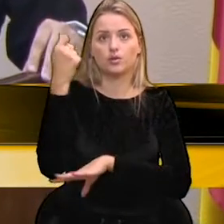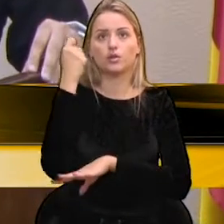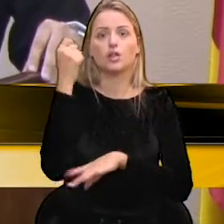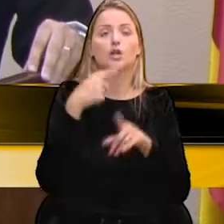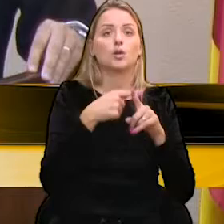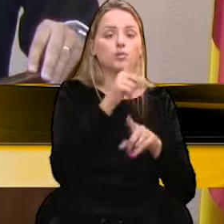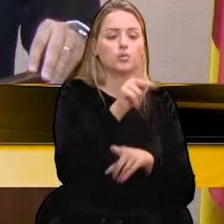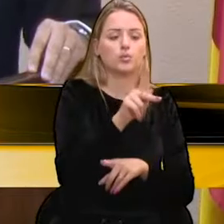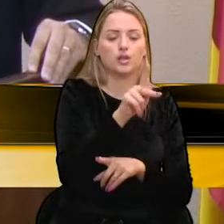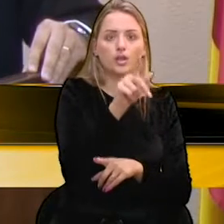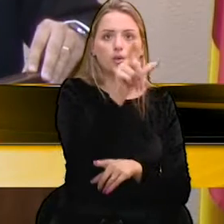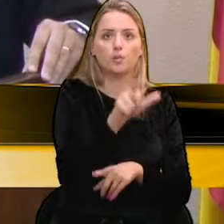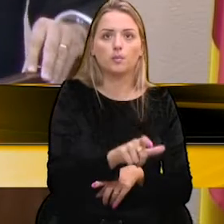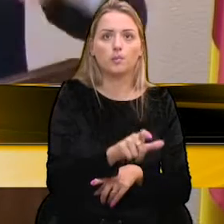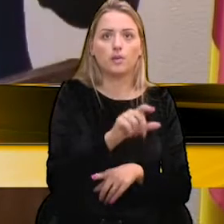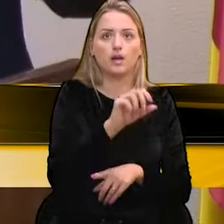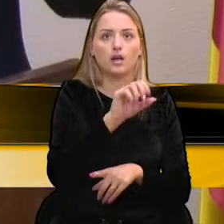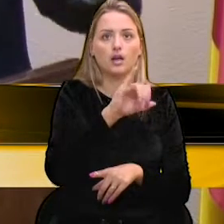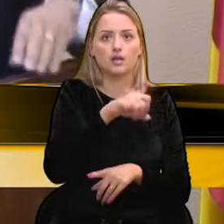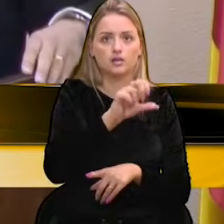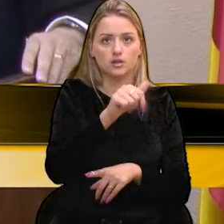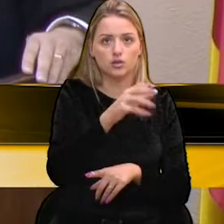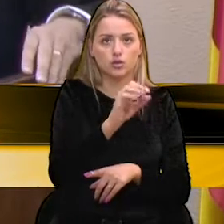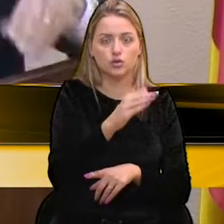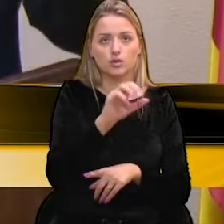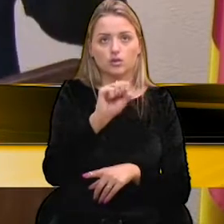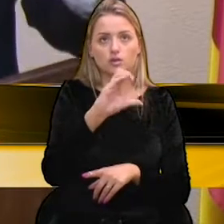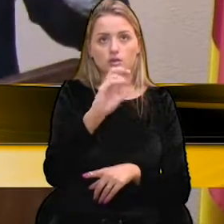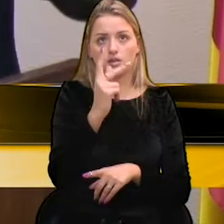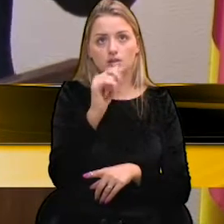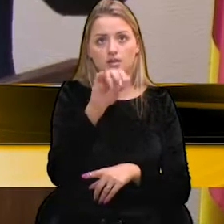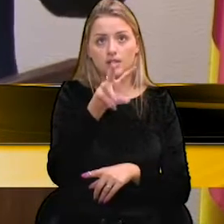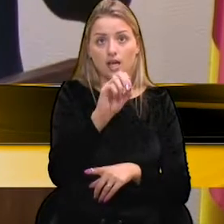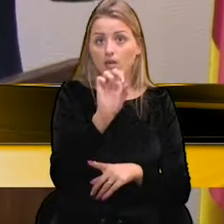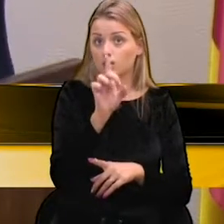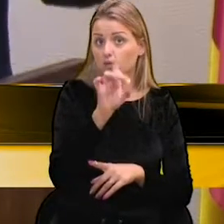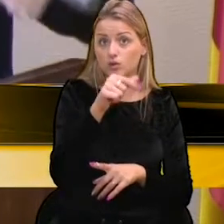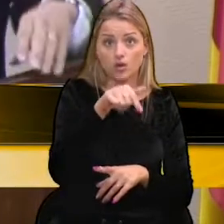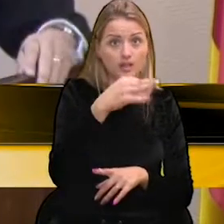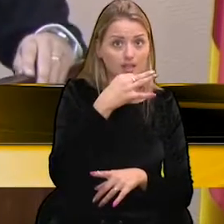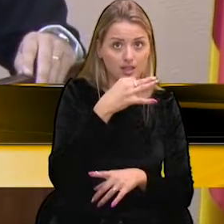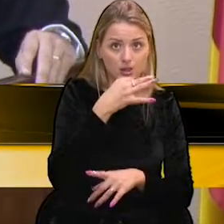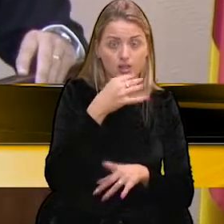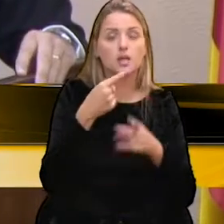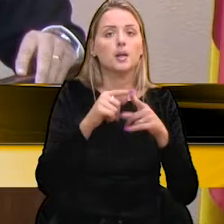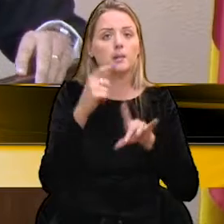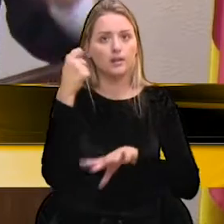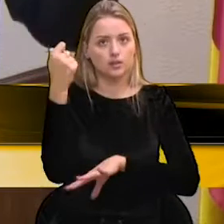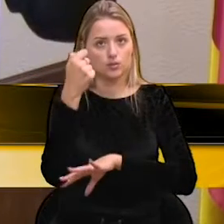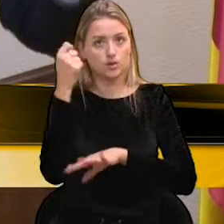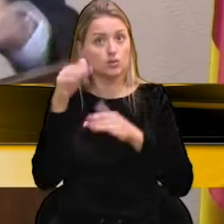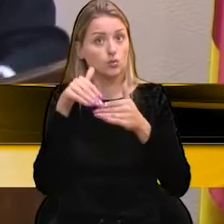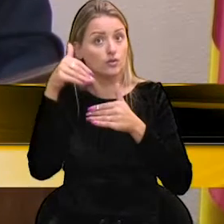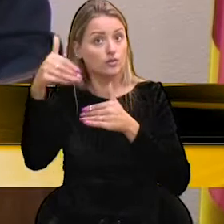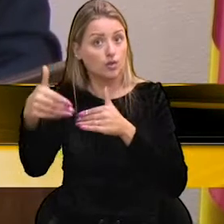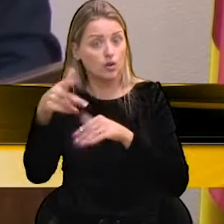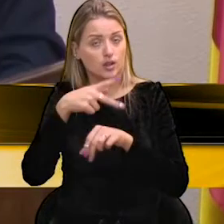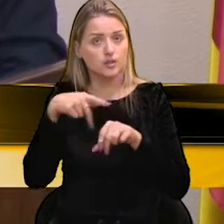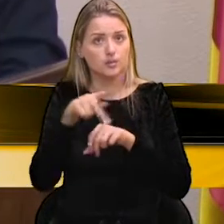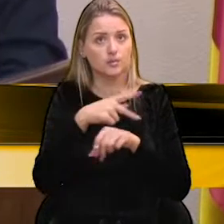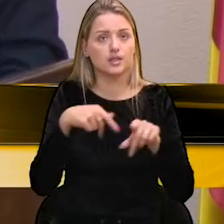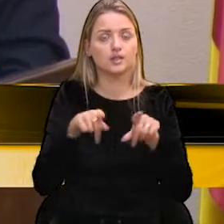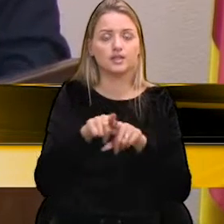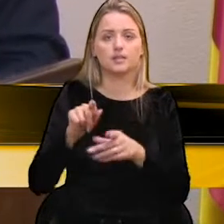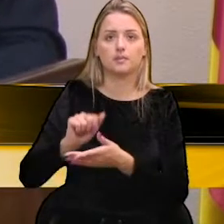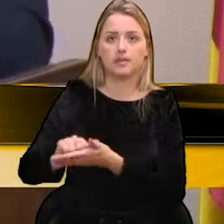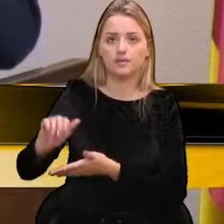Esquiavo, ele teve obras não somente no Rio Grande, em Caxias, mas no Rio Grande e também fora dele. E nós tivemos essa oportunidade. Uma parte,